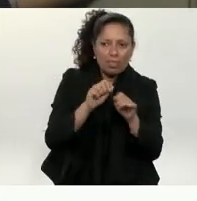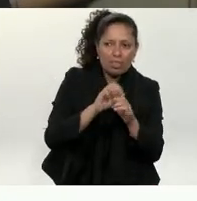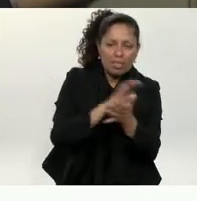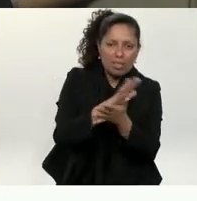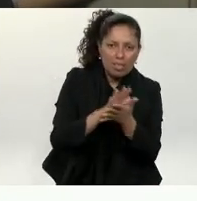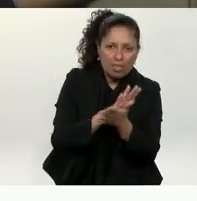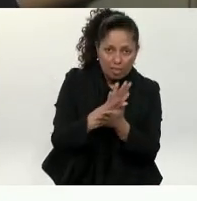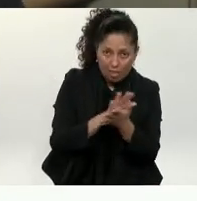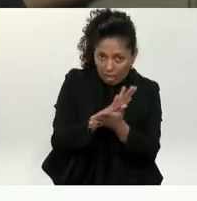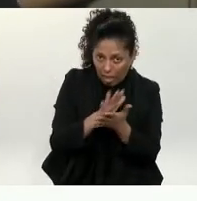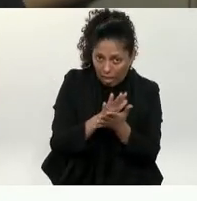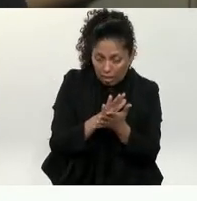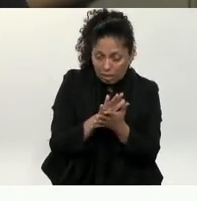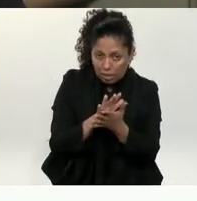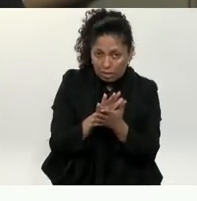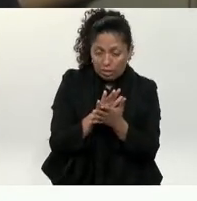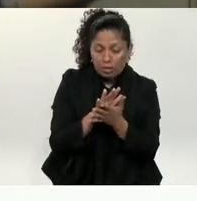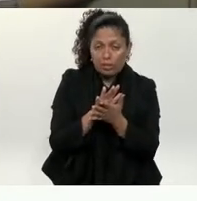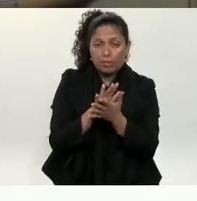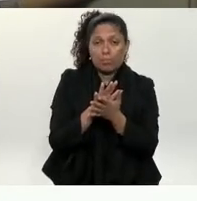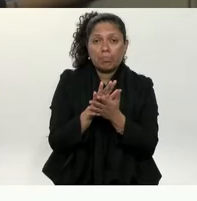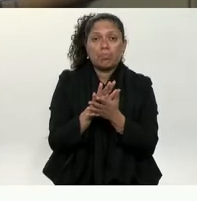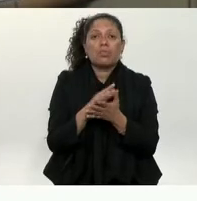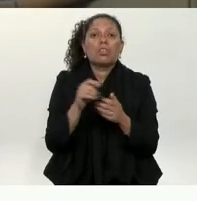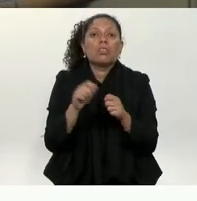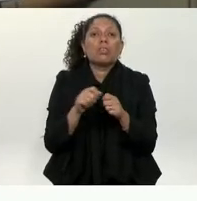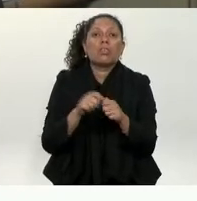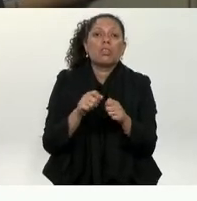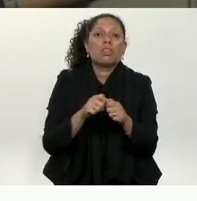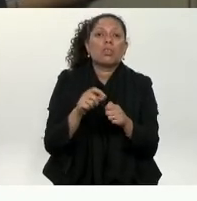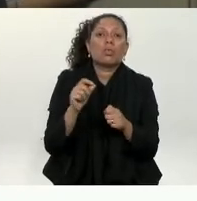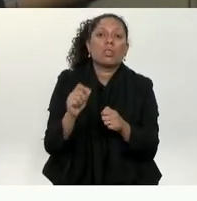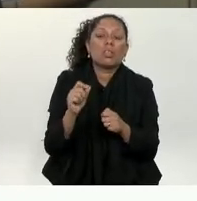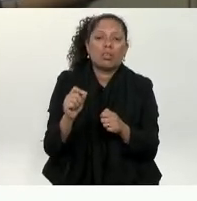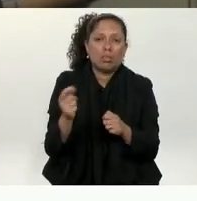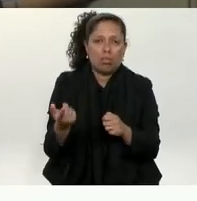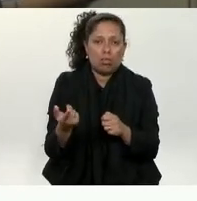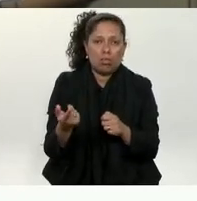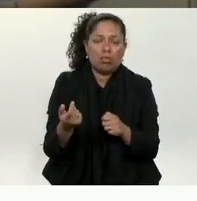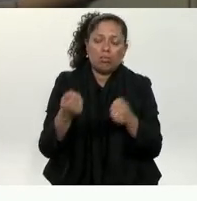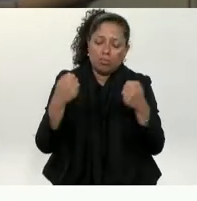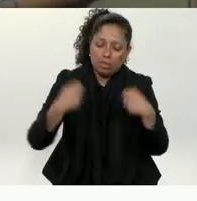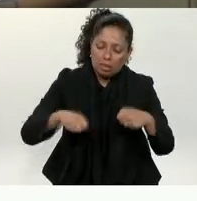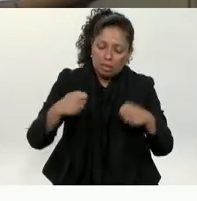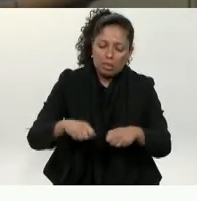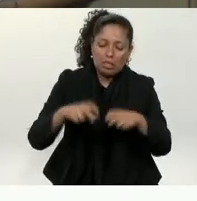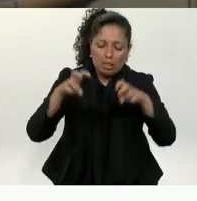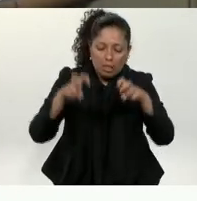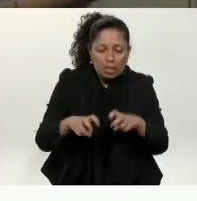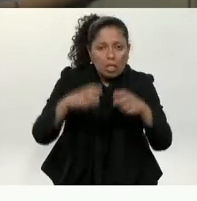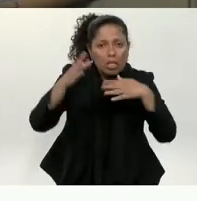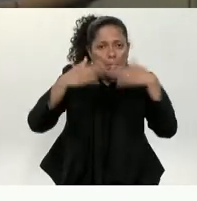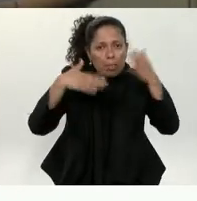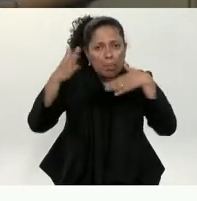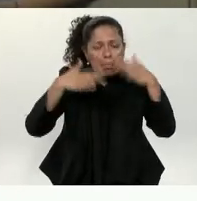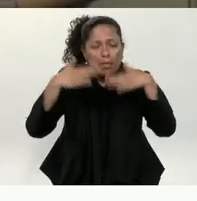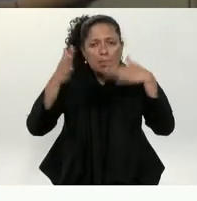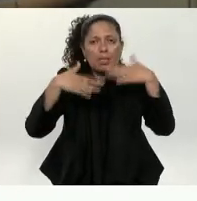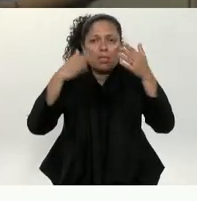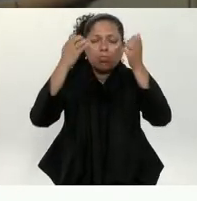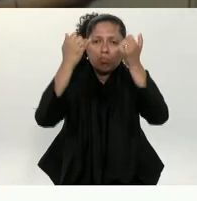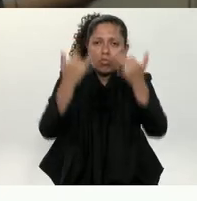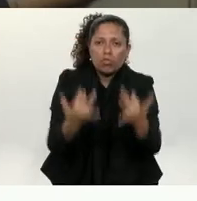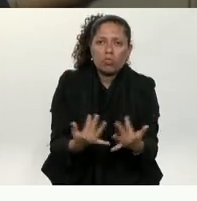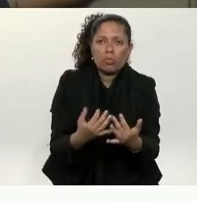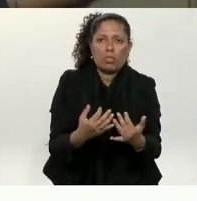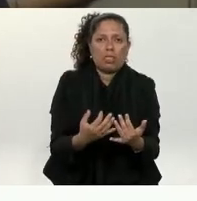houve um investimento. O maior empecilho, no entanto... é que esse terceiro termo aditivo, os subinvestimentos